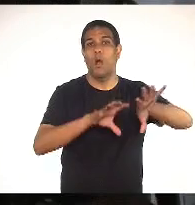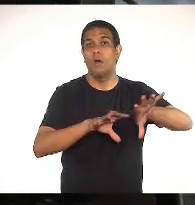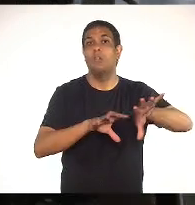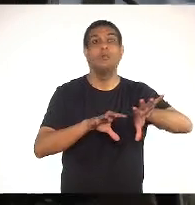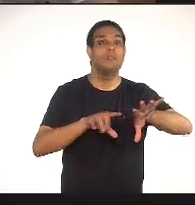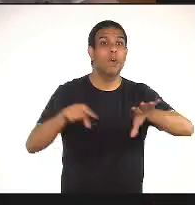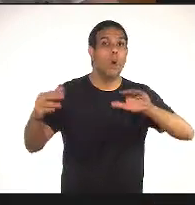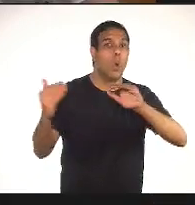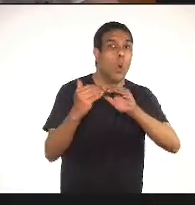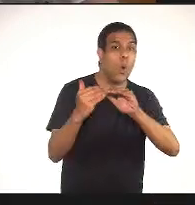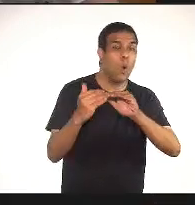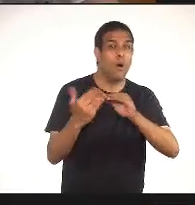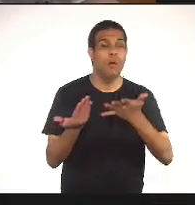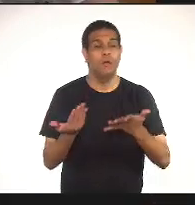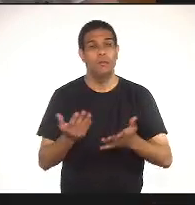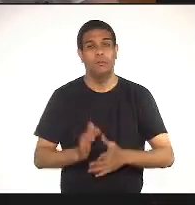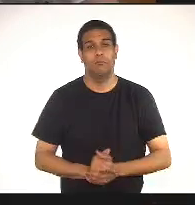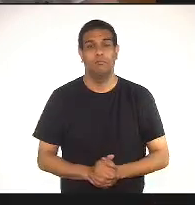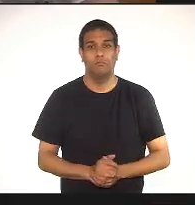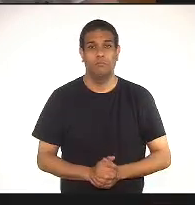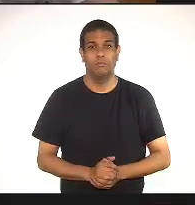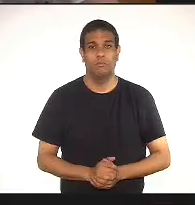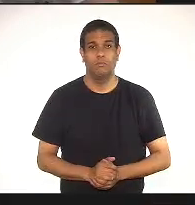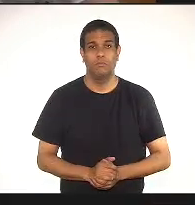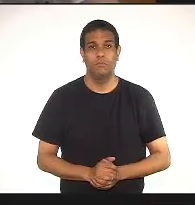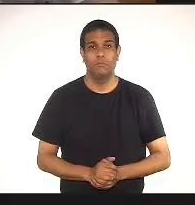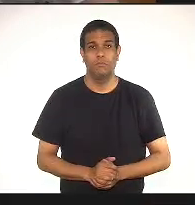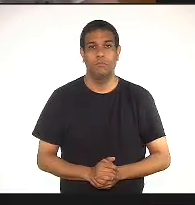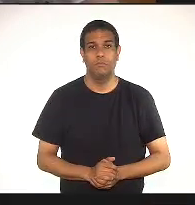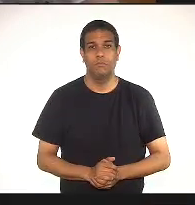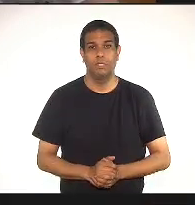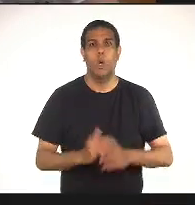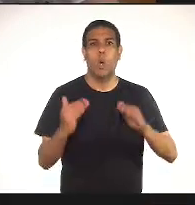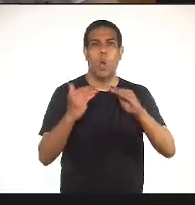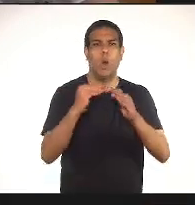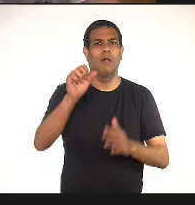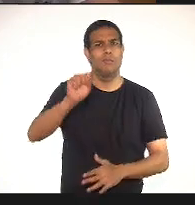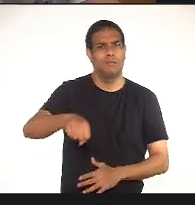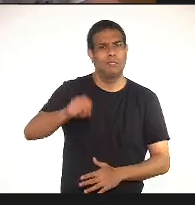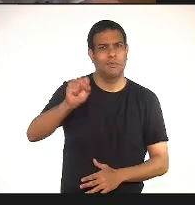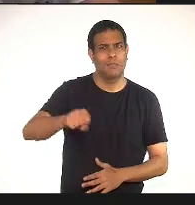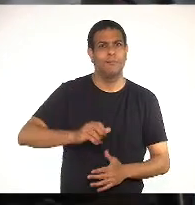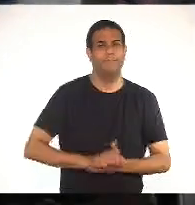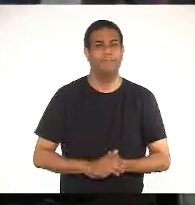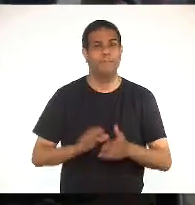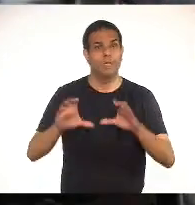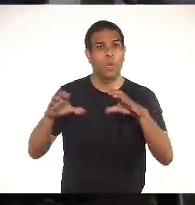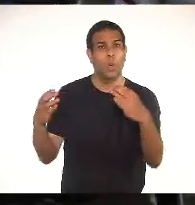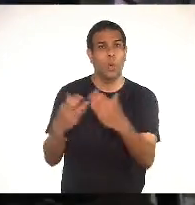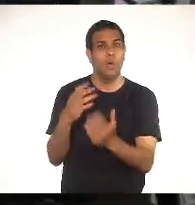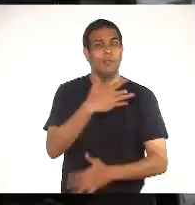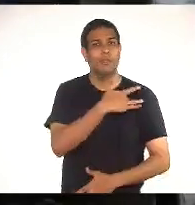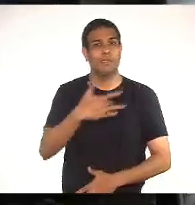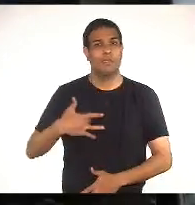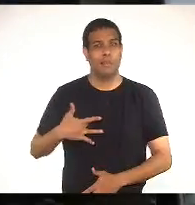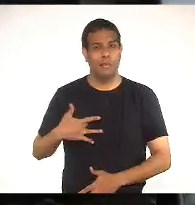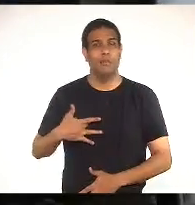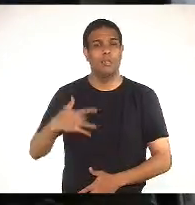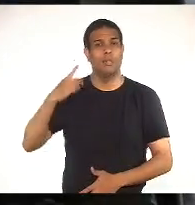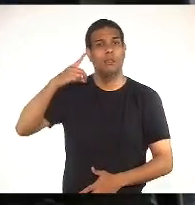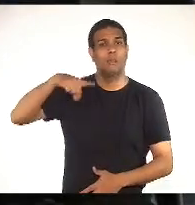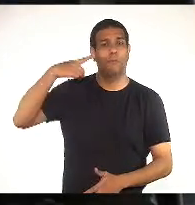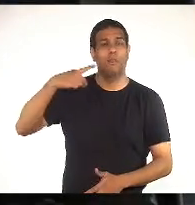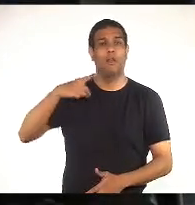Favorável. Pela Comissão de Saúde, deputada enfermeira Rejane.